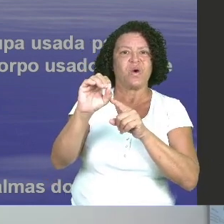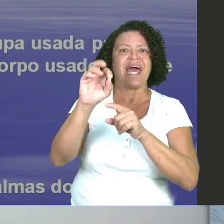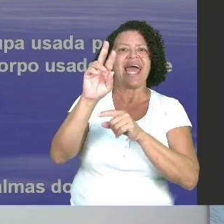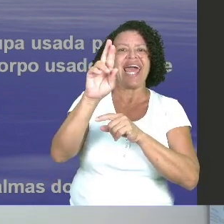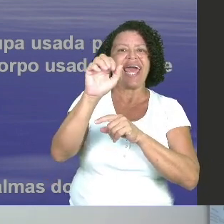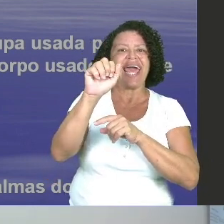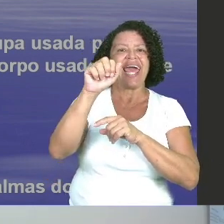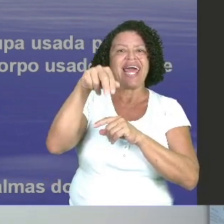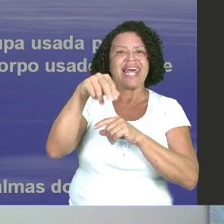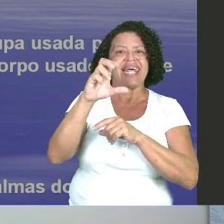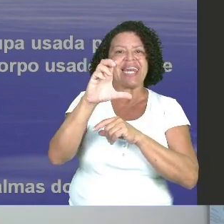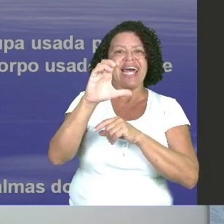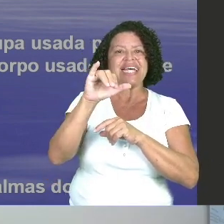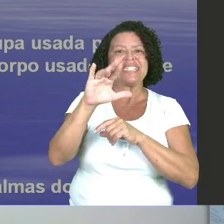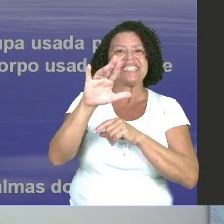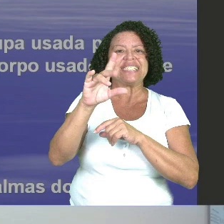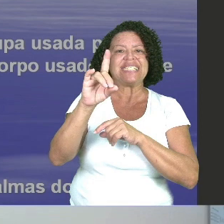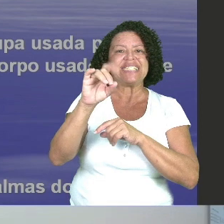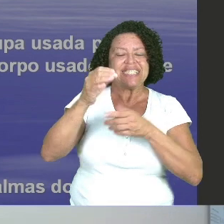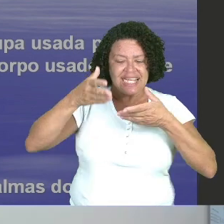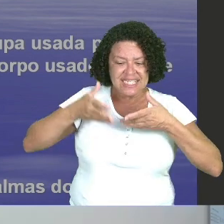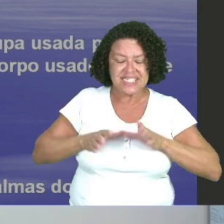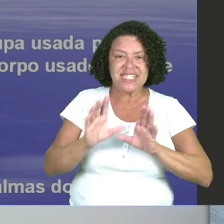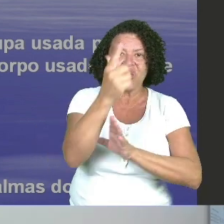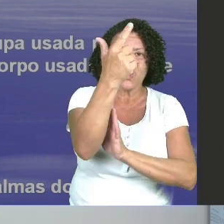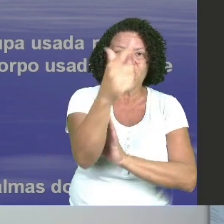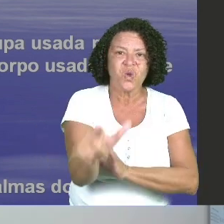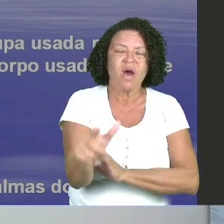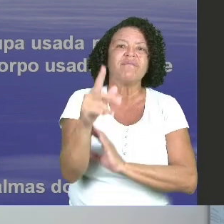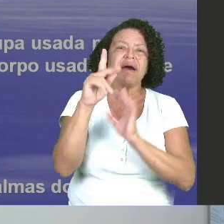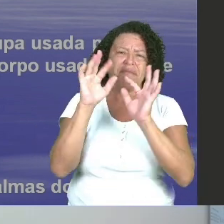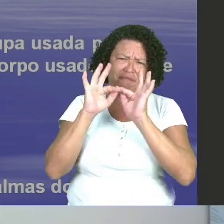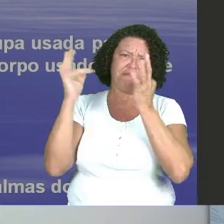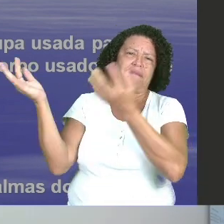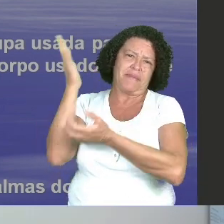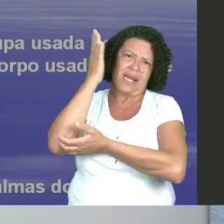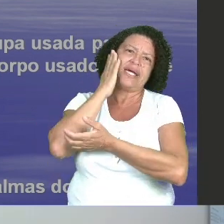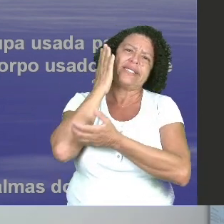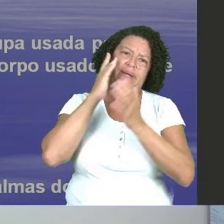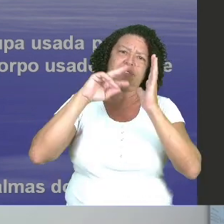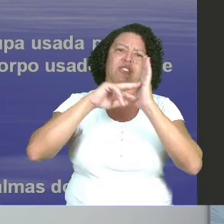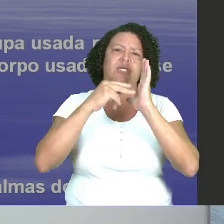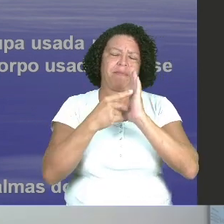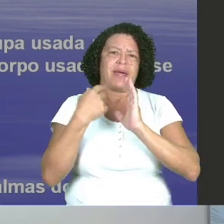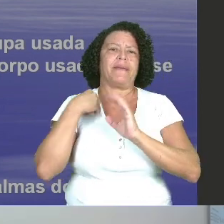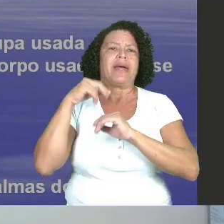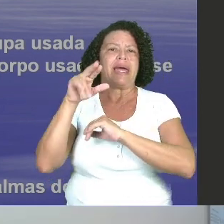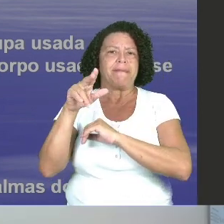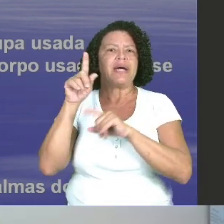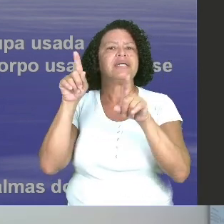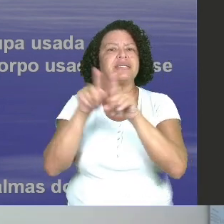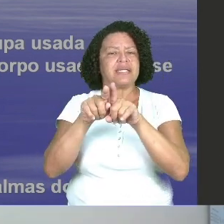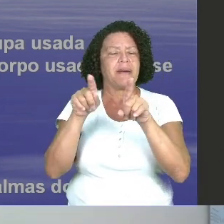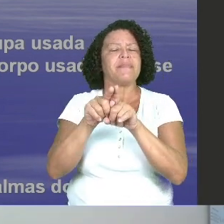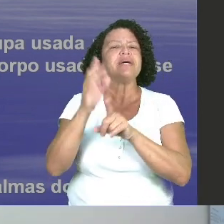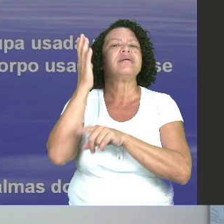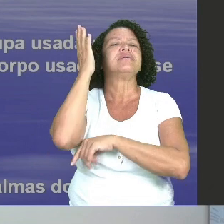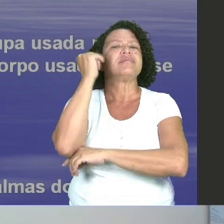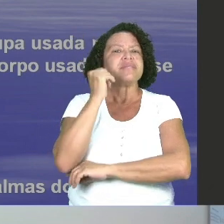né? Então, provavelmente, meus pais já deviam saber, né? Quem me deu o nome foi minha irmã, devia saber